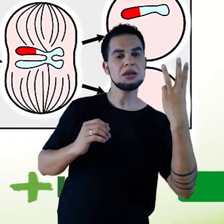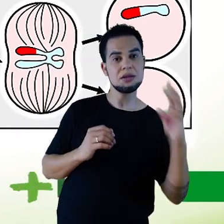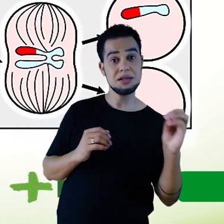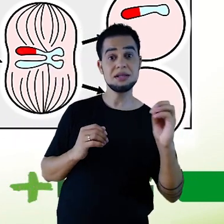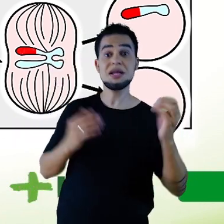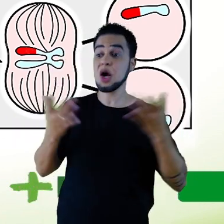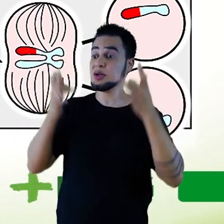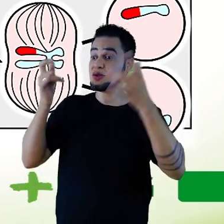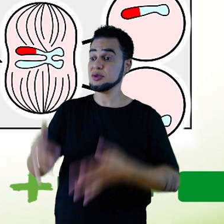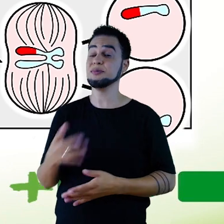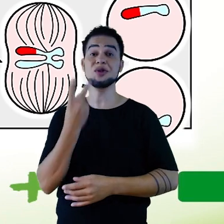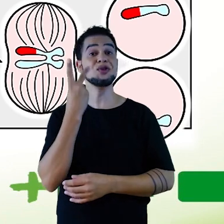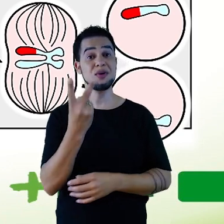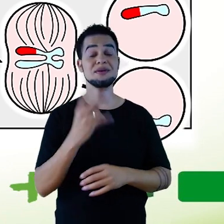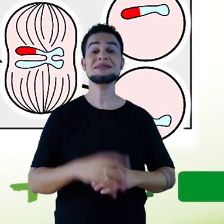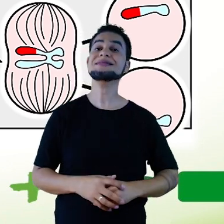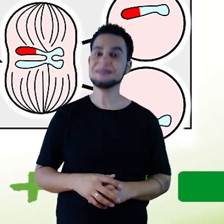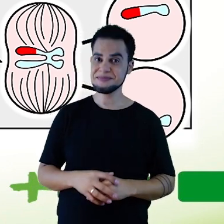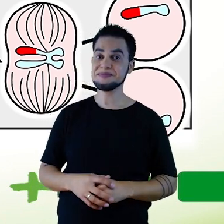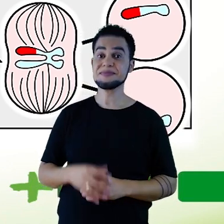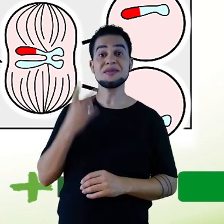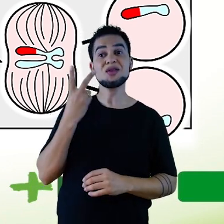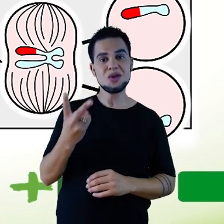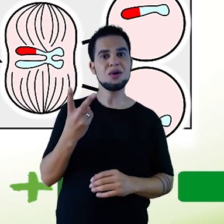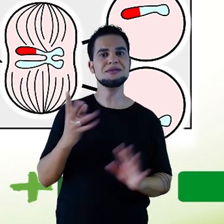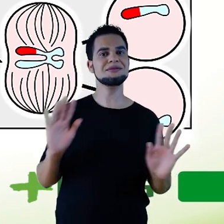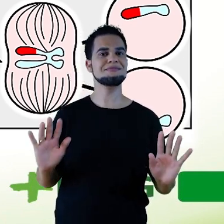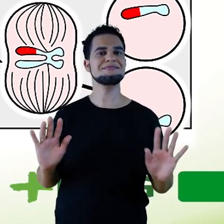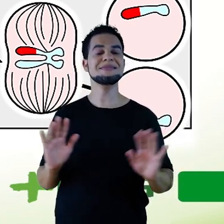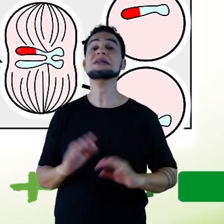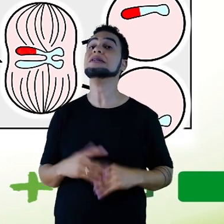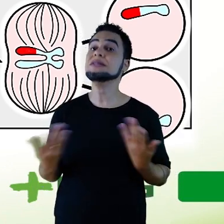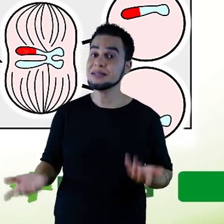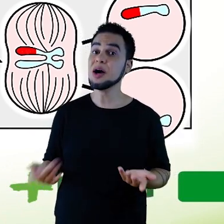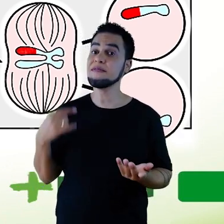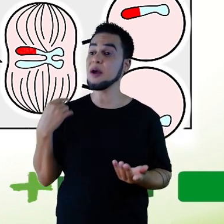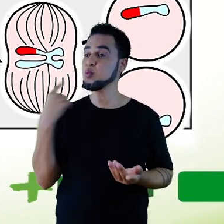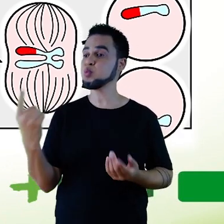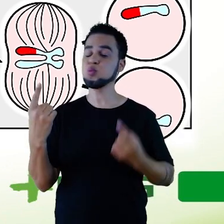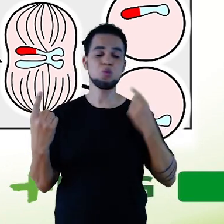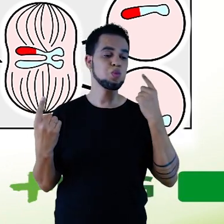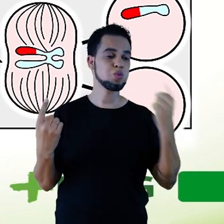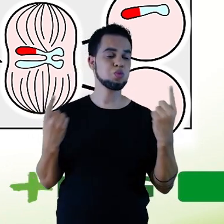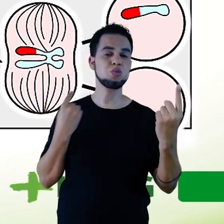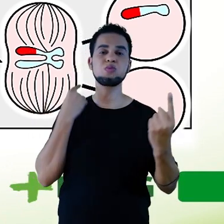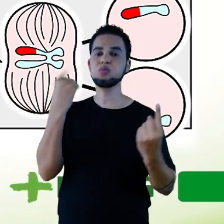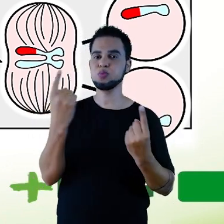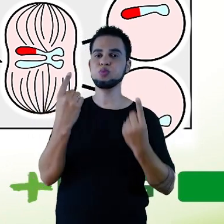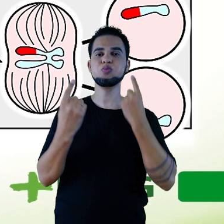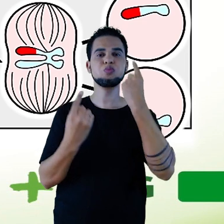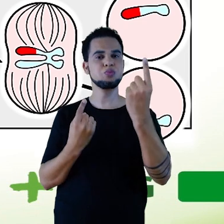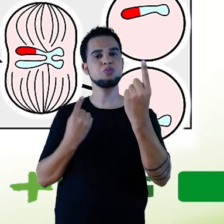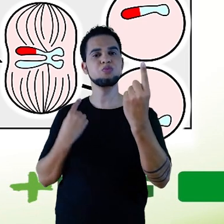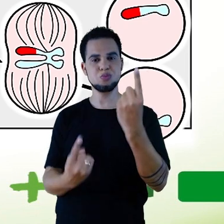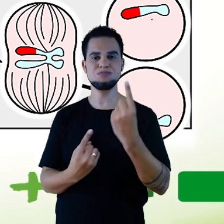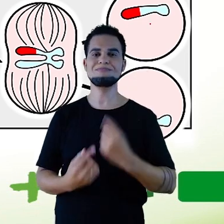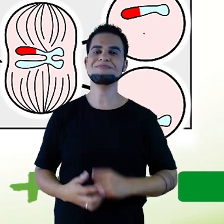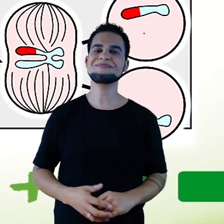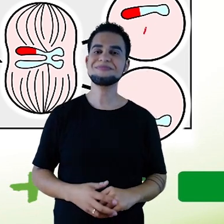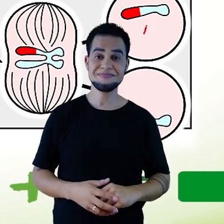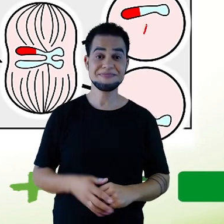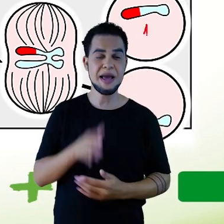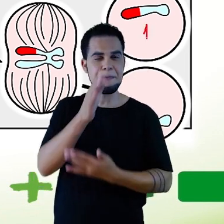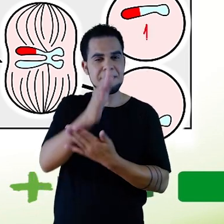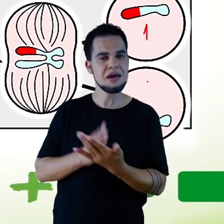30. Aqui tem 2, é para ficar didático. Se tem 2, vai ficar 1 em cada, ó. 1 e